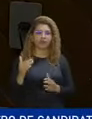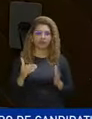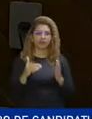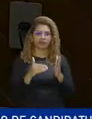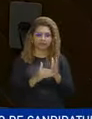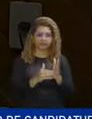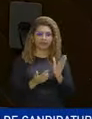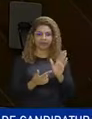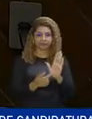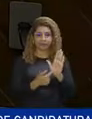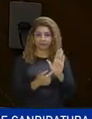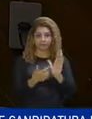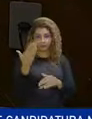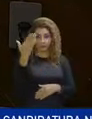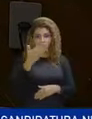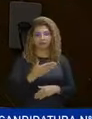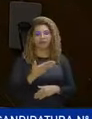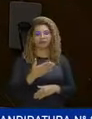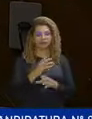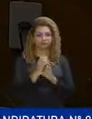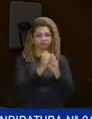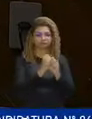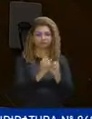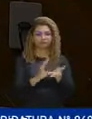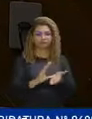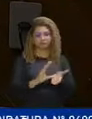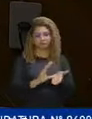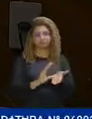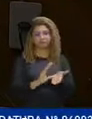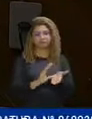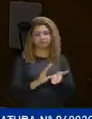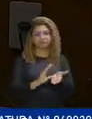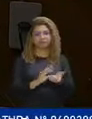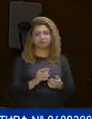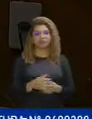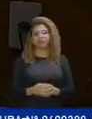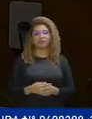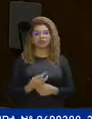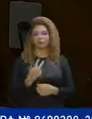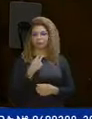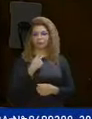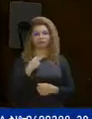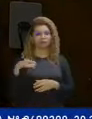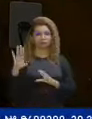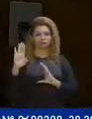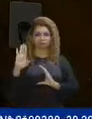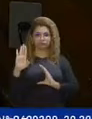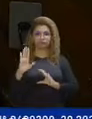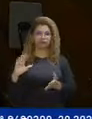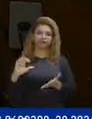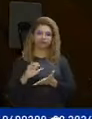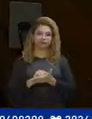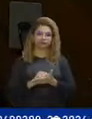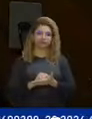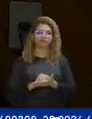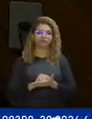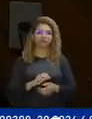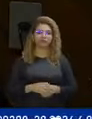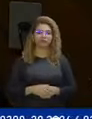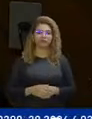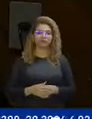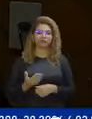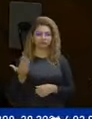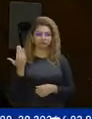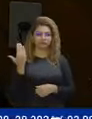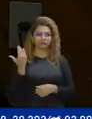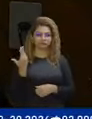efetiva apresentação das contas. Logo, em razão do trânsito em julgado da sentença que julgou as contas das